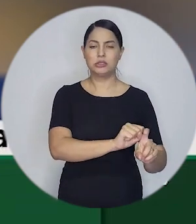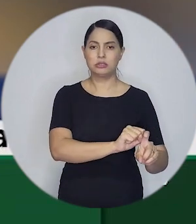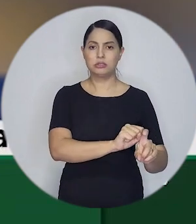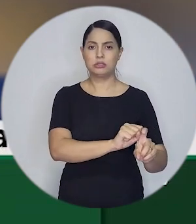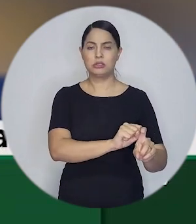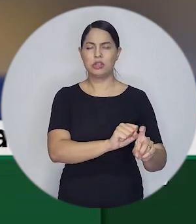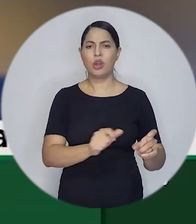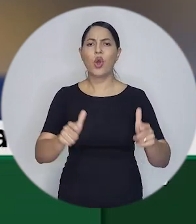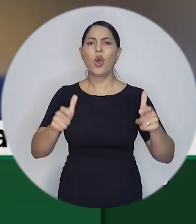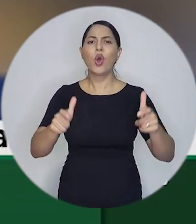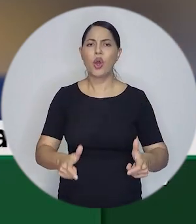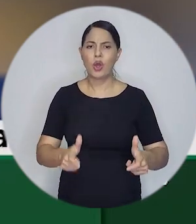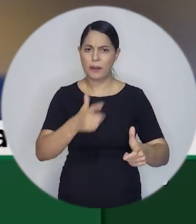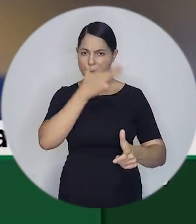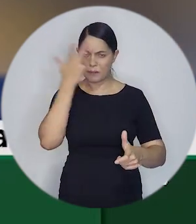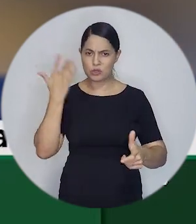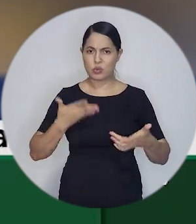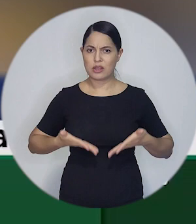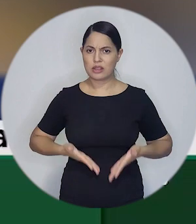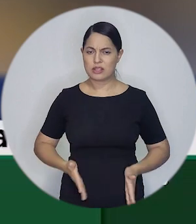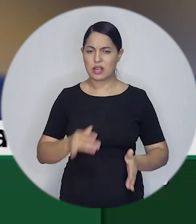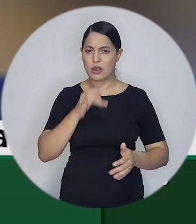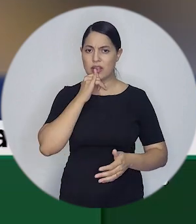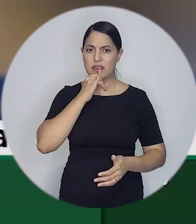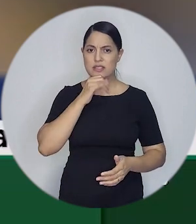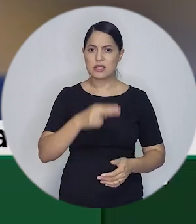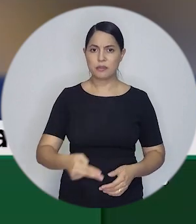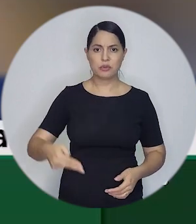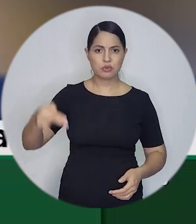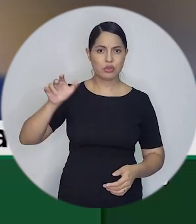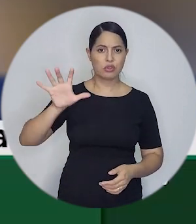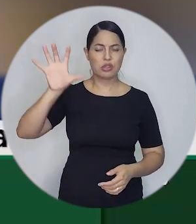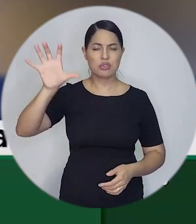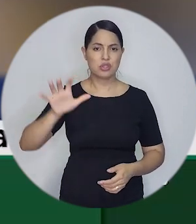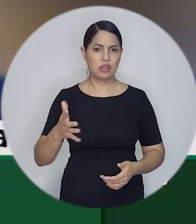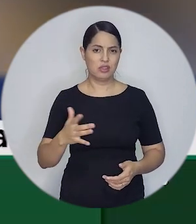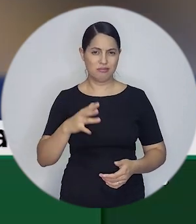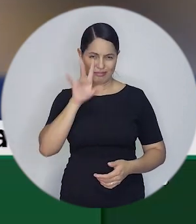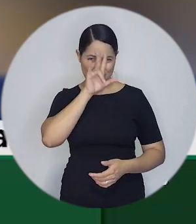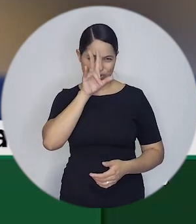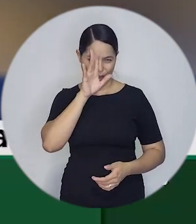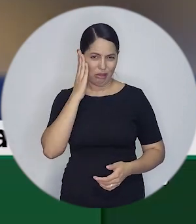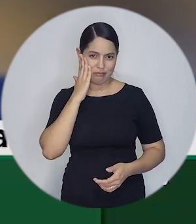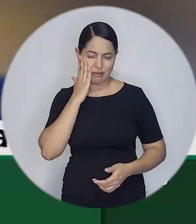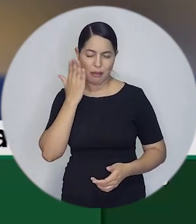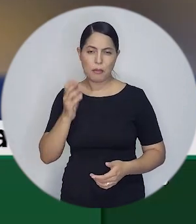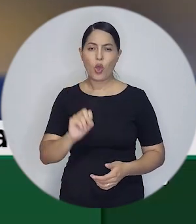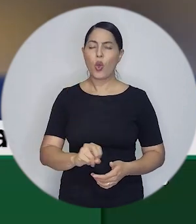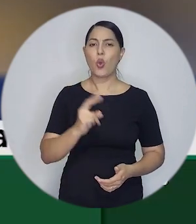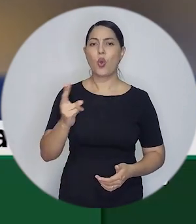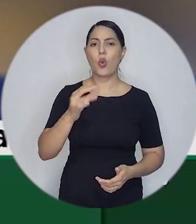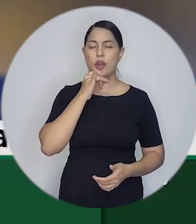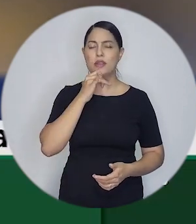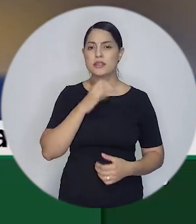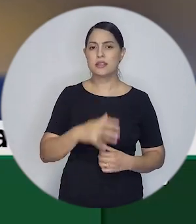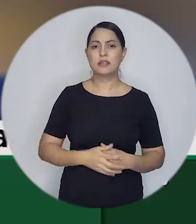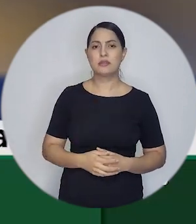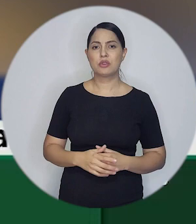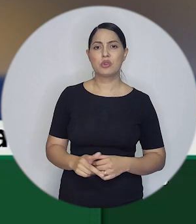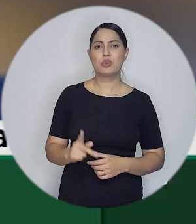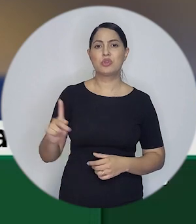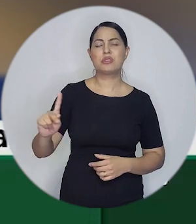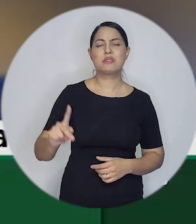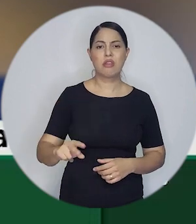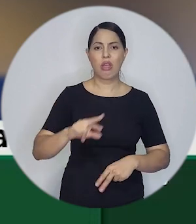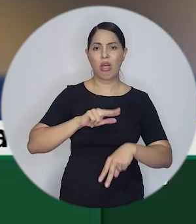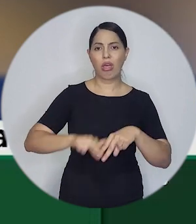faz discriminação do local onde a pessoa nasceu, a história dos nordestinos, ou do sexo do